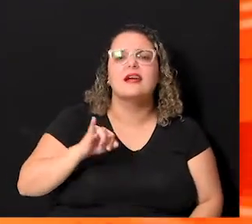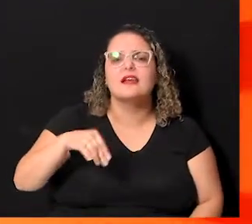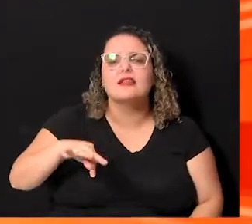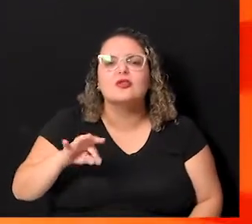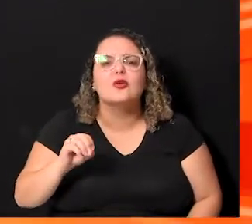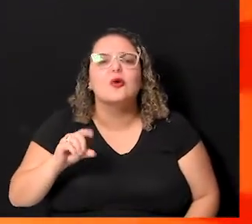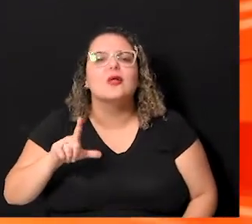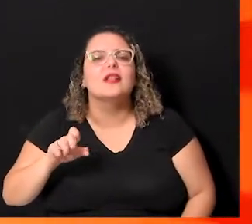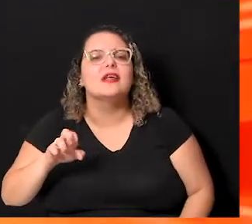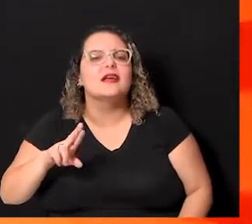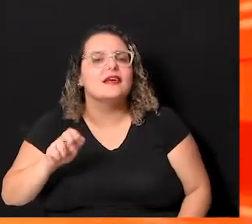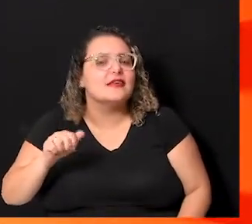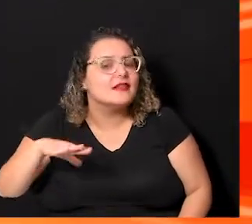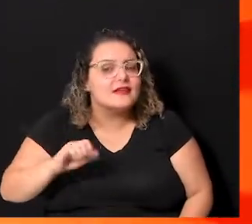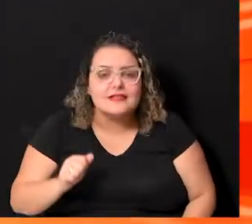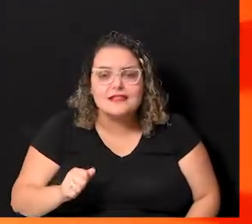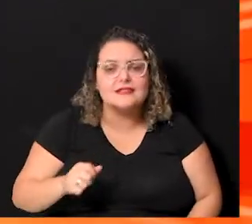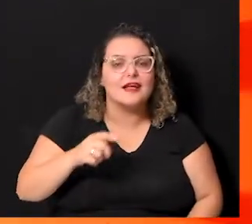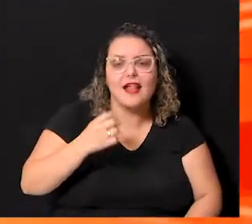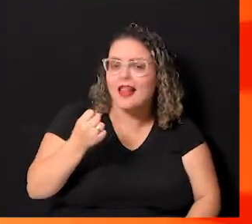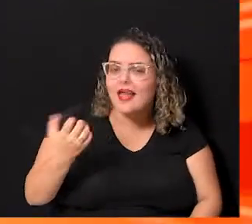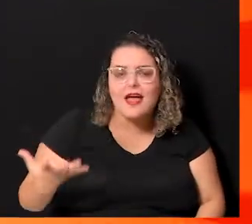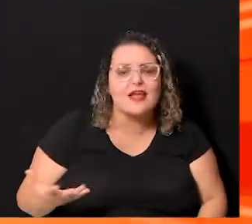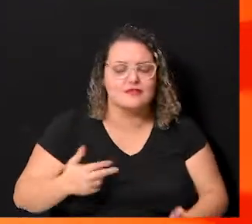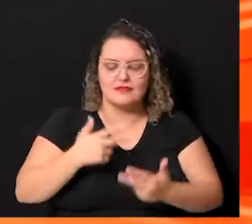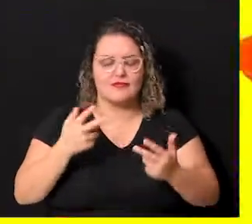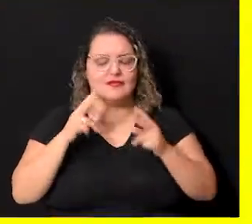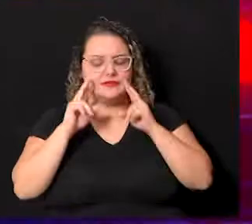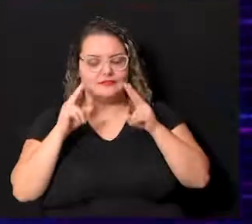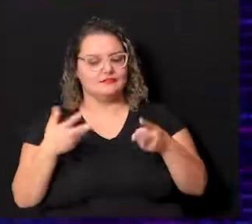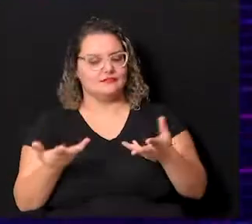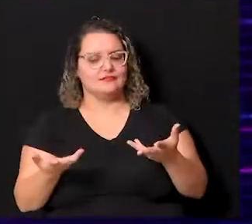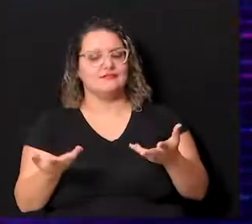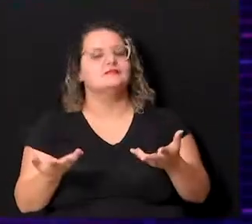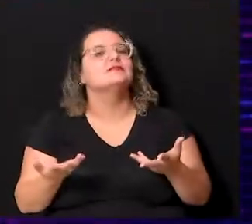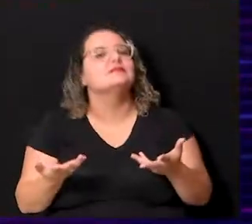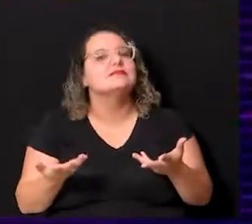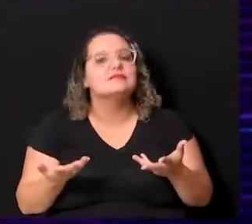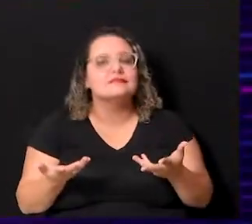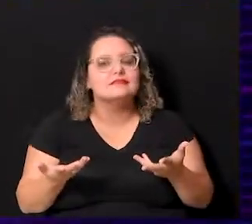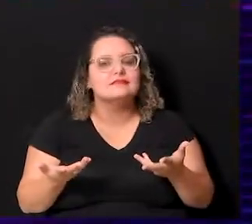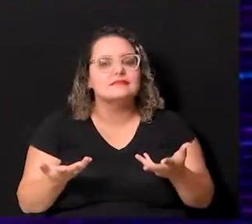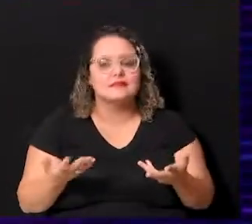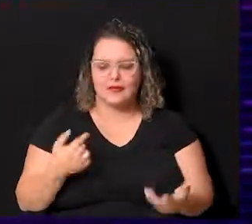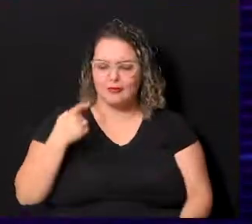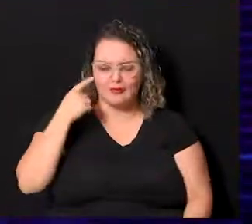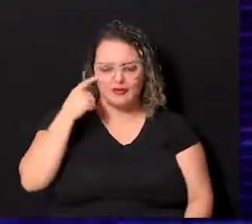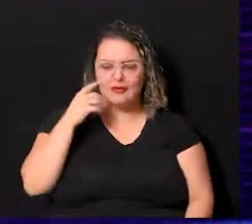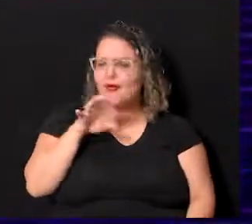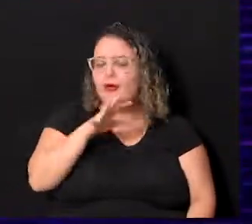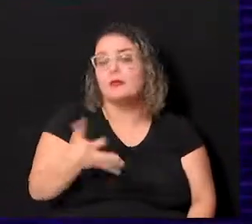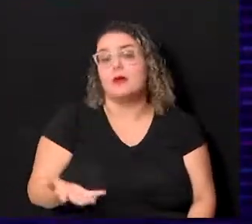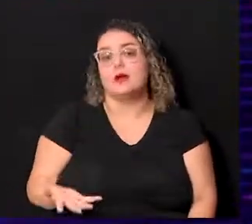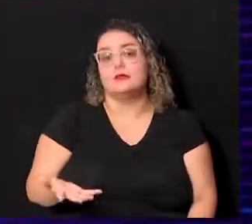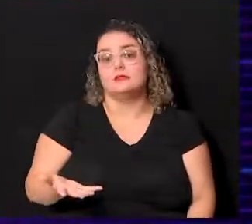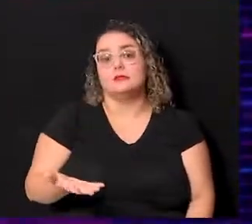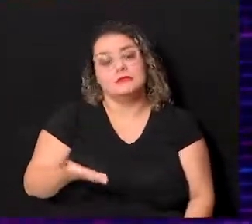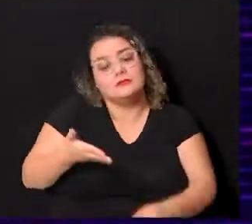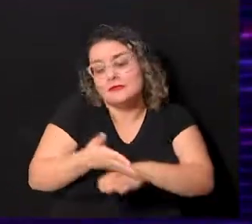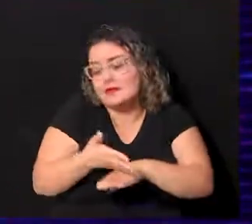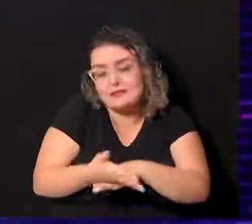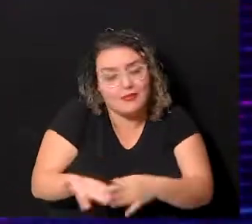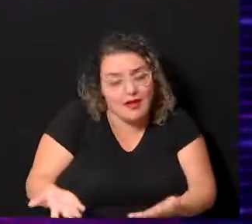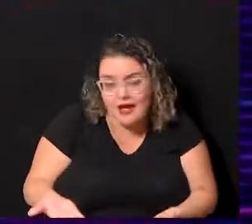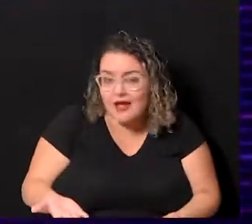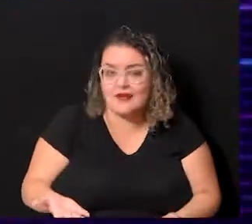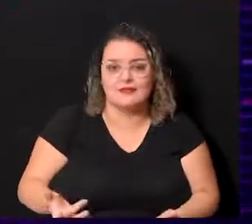todo mundo tá o tempo todo sendo criticado. Eu tô olhando para essas coisas pensando, pô, que horror. Mas, faz